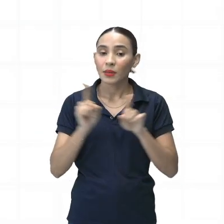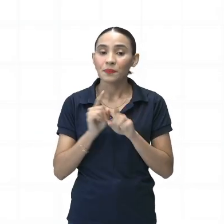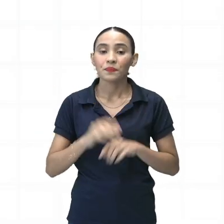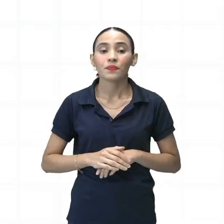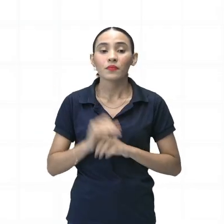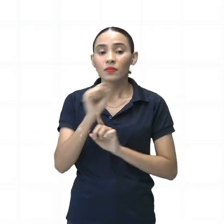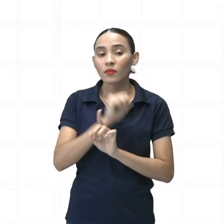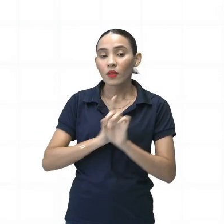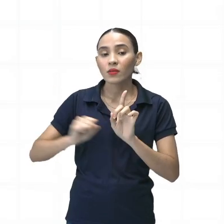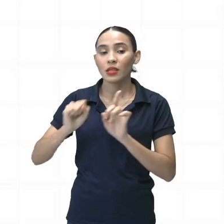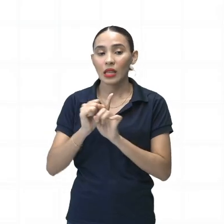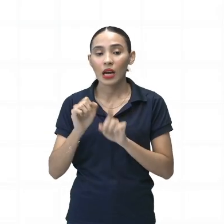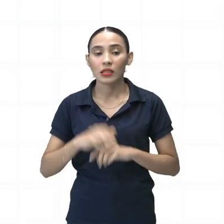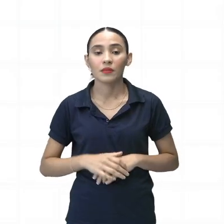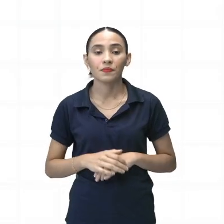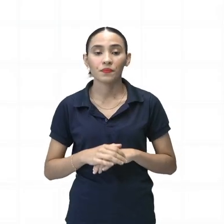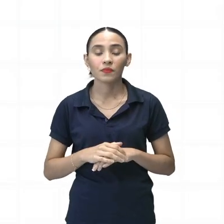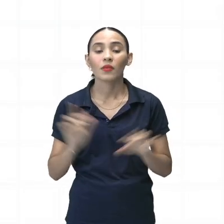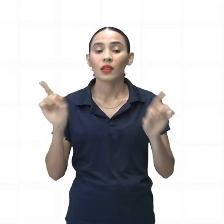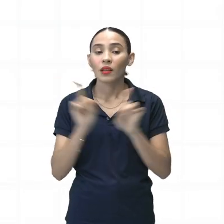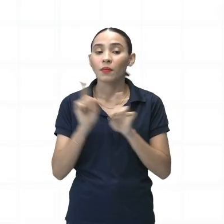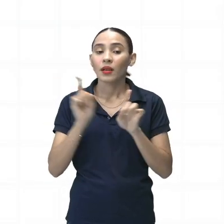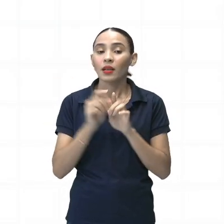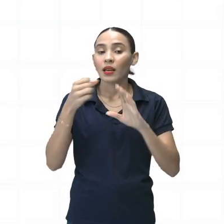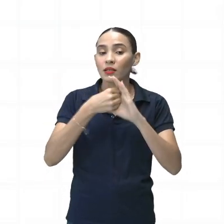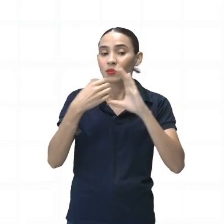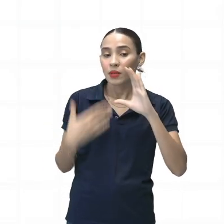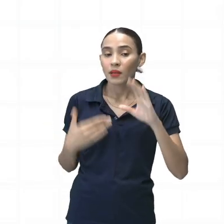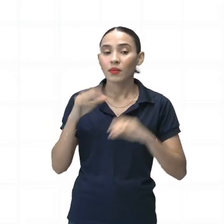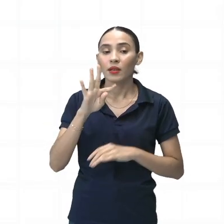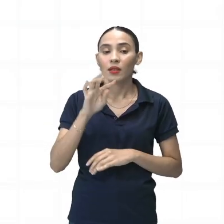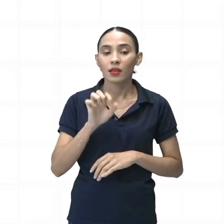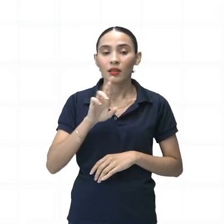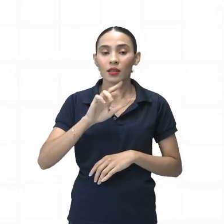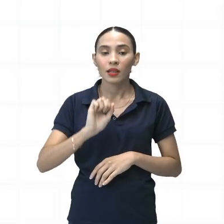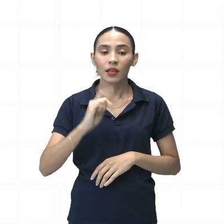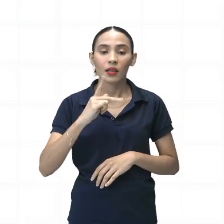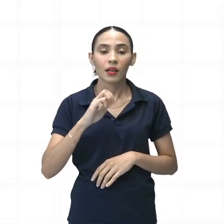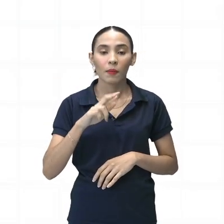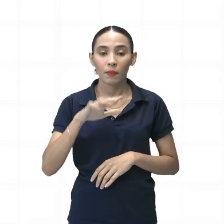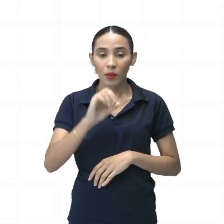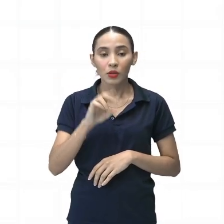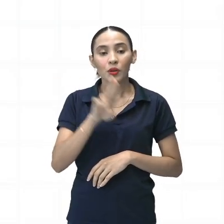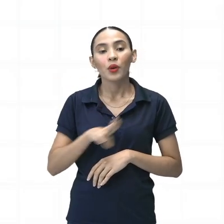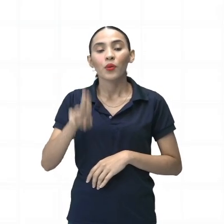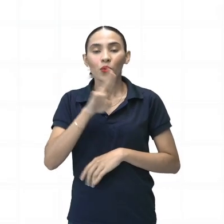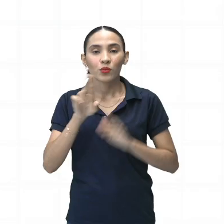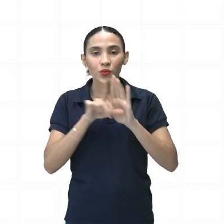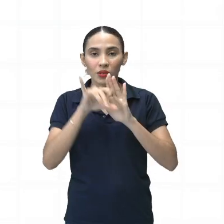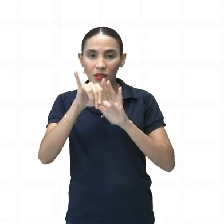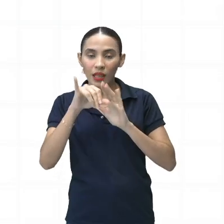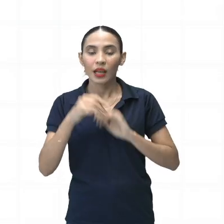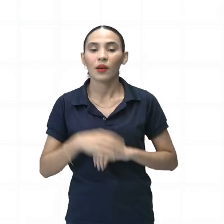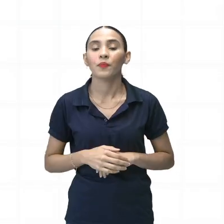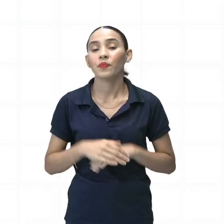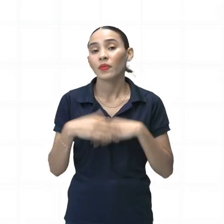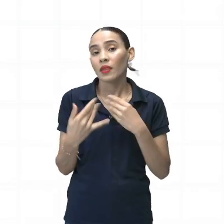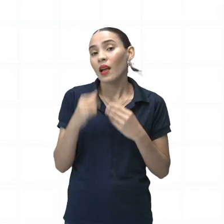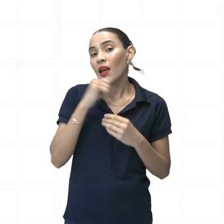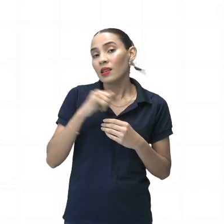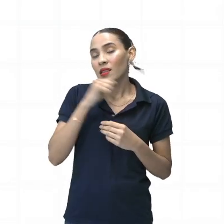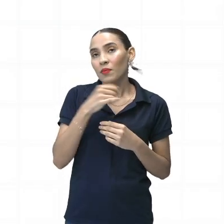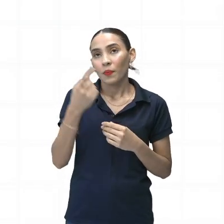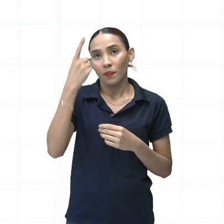questão de determinados tratamentos médicos, será que eles são tratamentos que levam